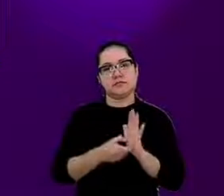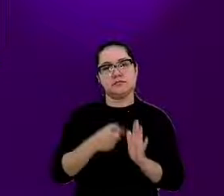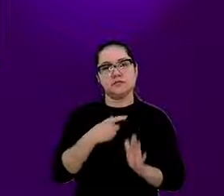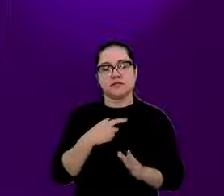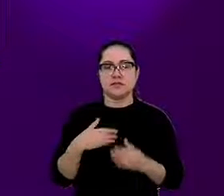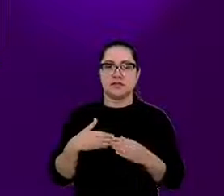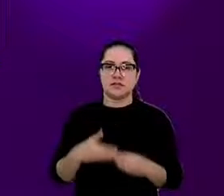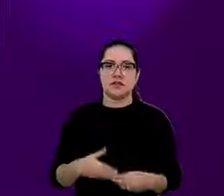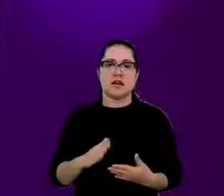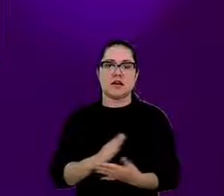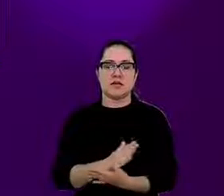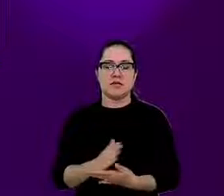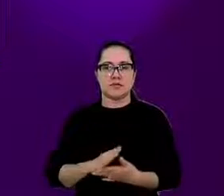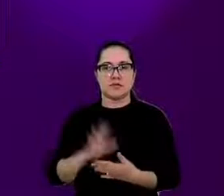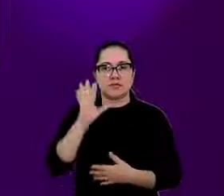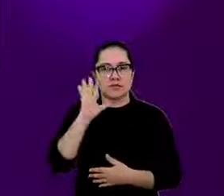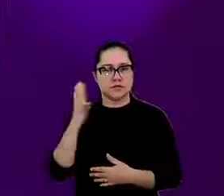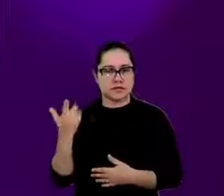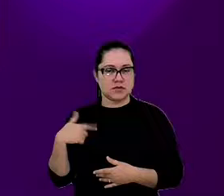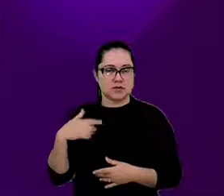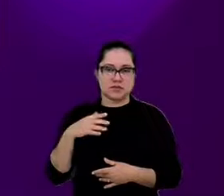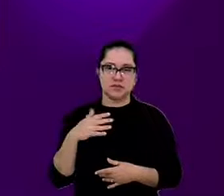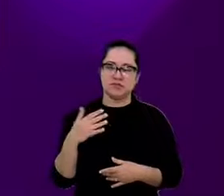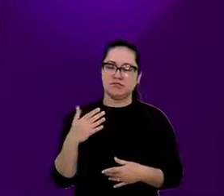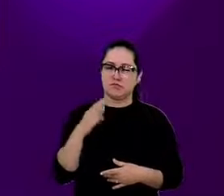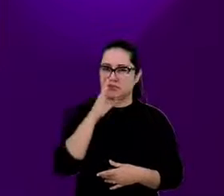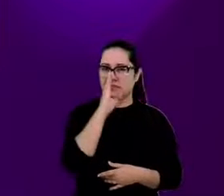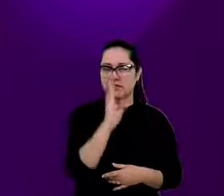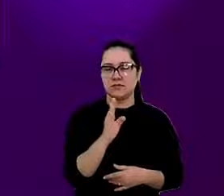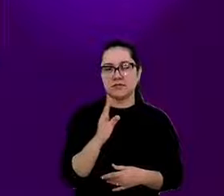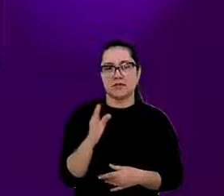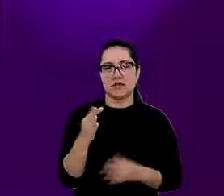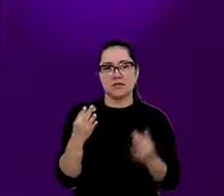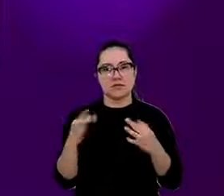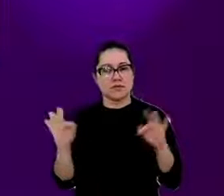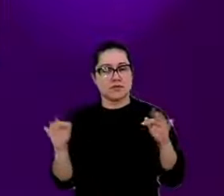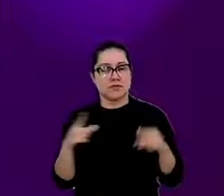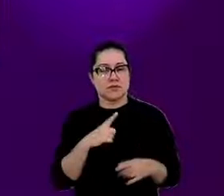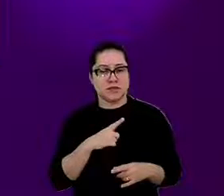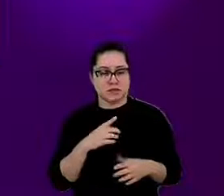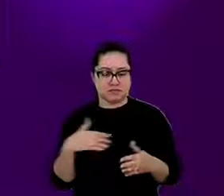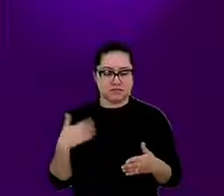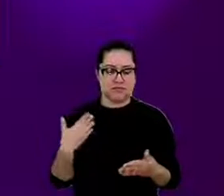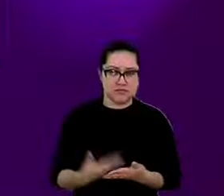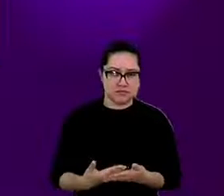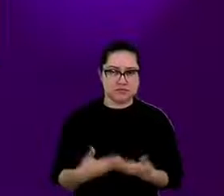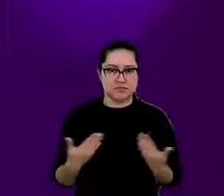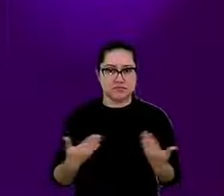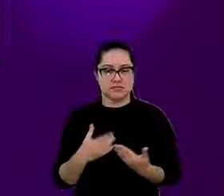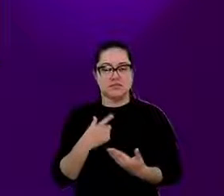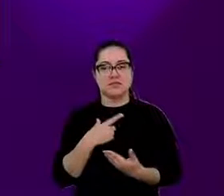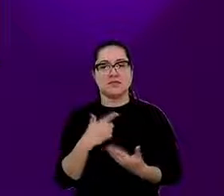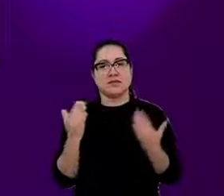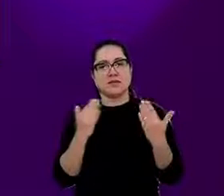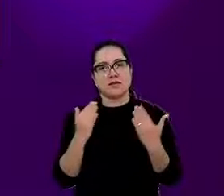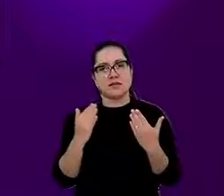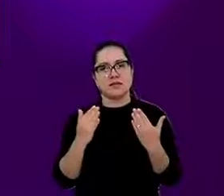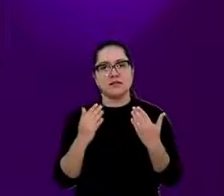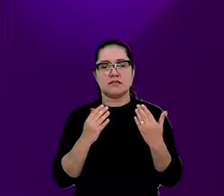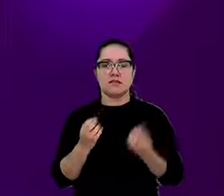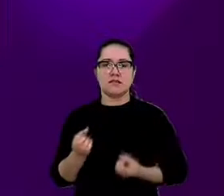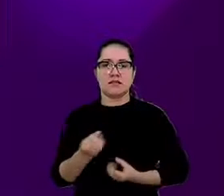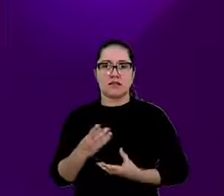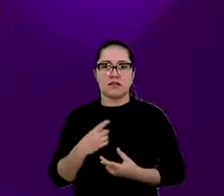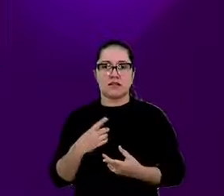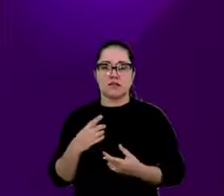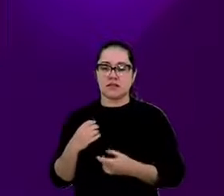para as principais dores da nossa cardiologia vem sendo crescente. Se a gente comparar dados de 2000 a 2015 com o